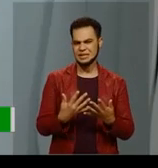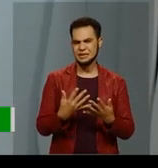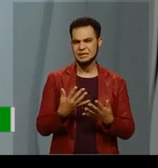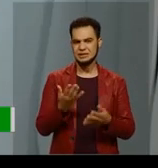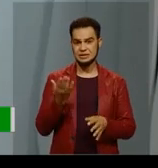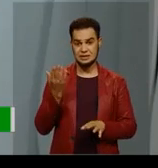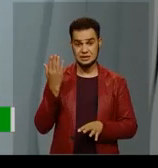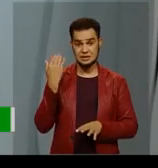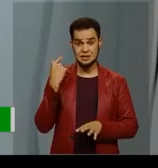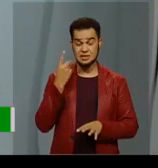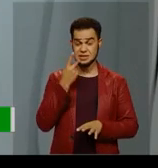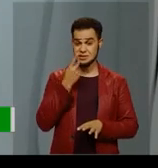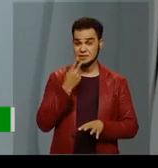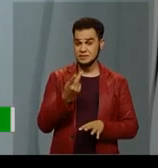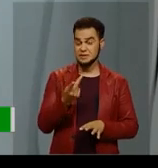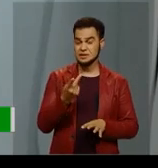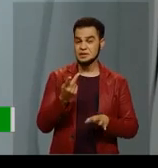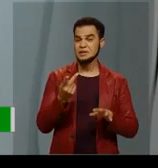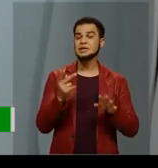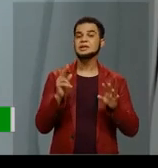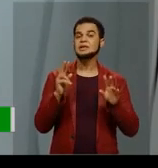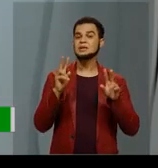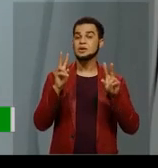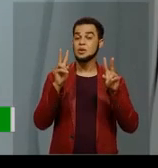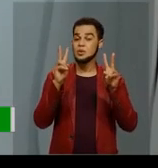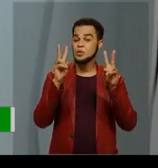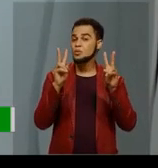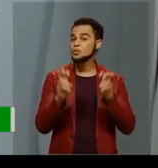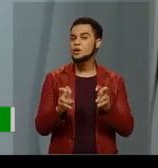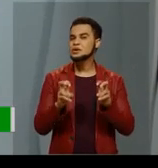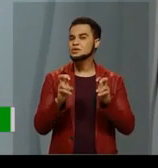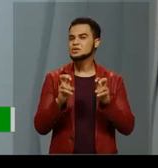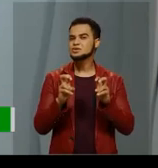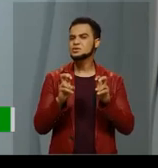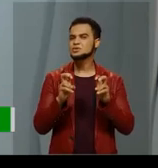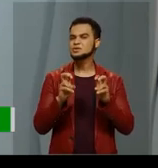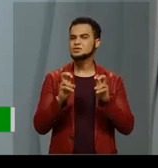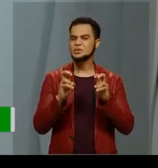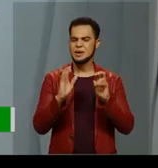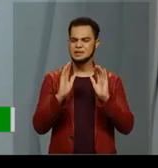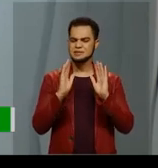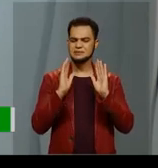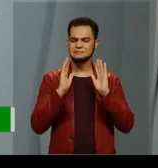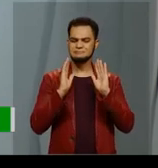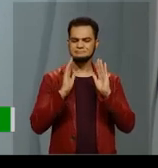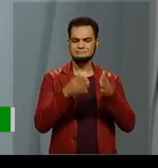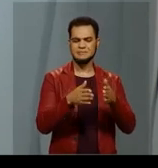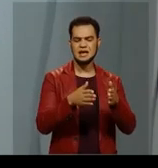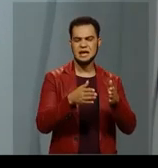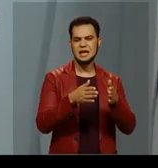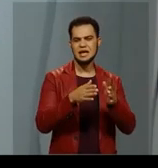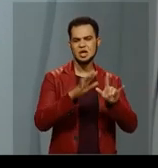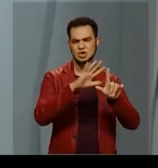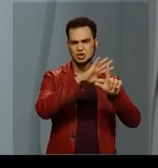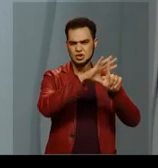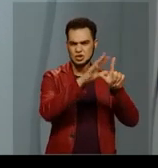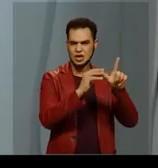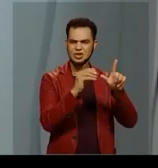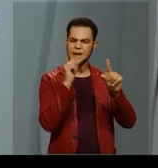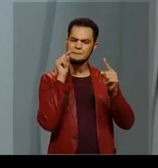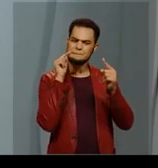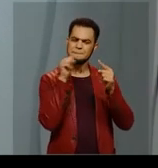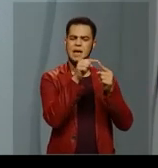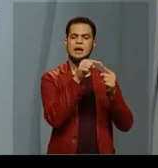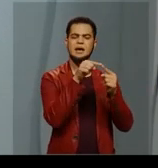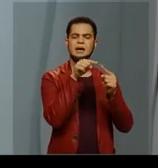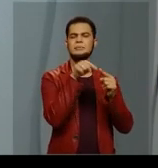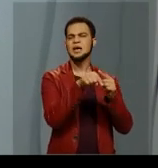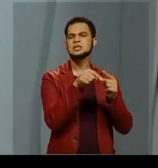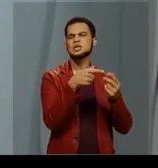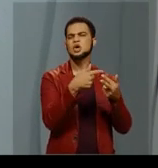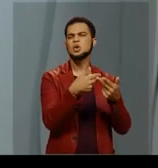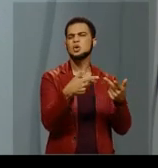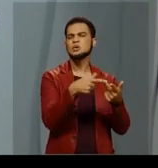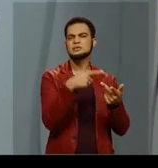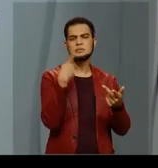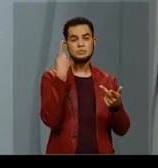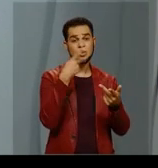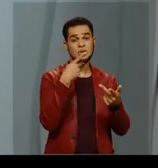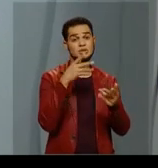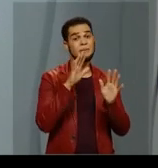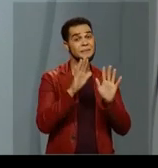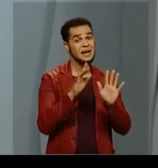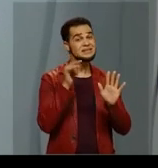referindo a um assunto mais específico, né, mais de ordem política, mas ela é considerada um tipo de